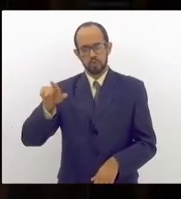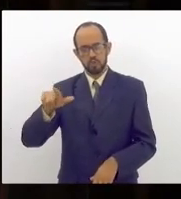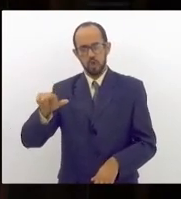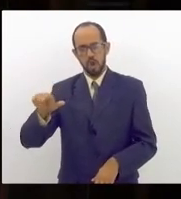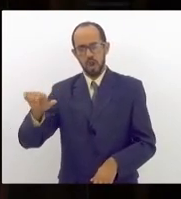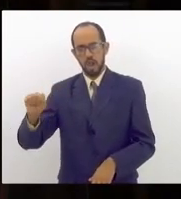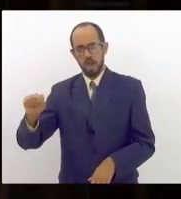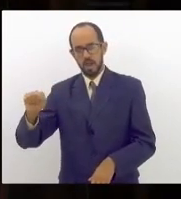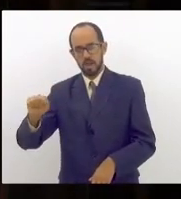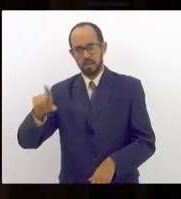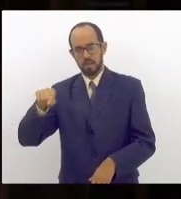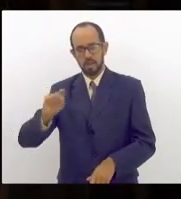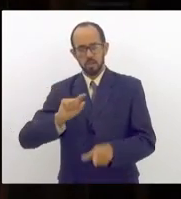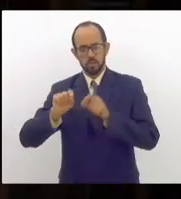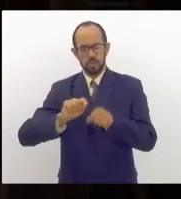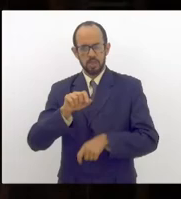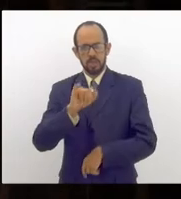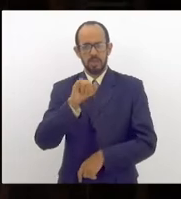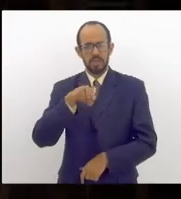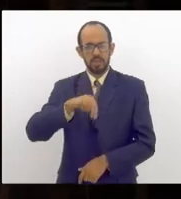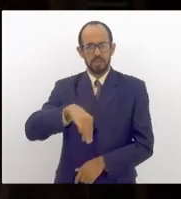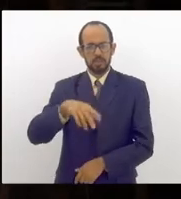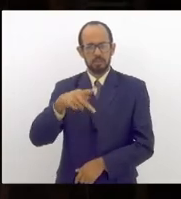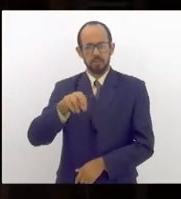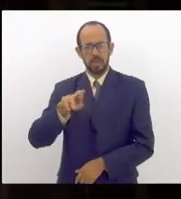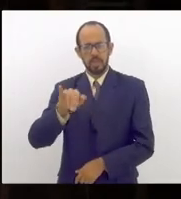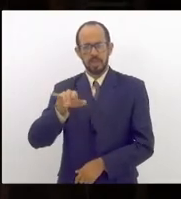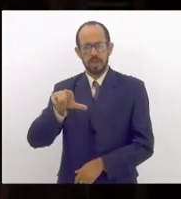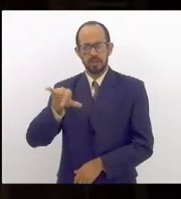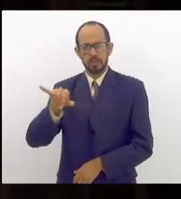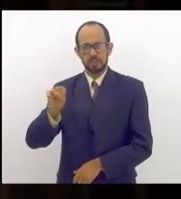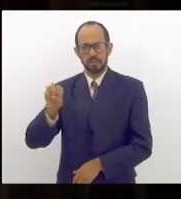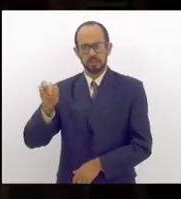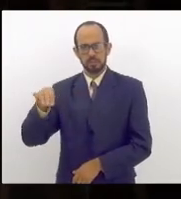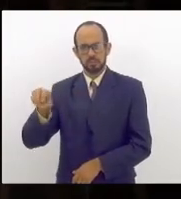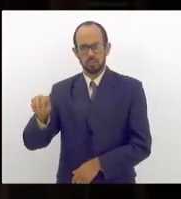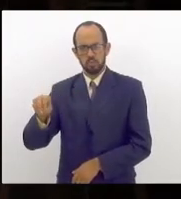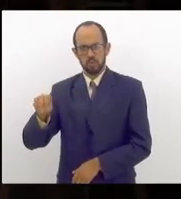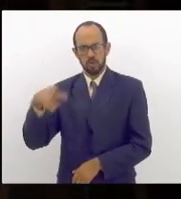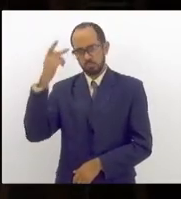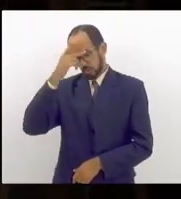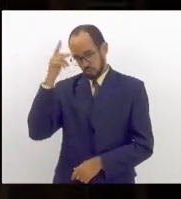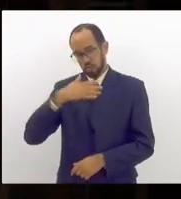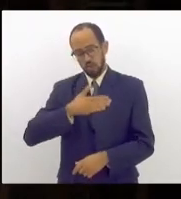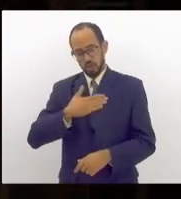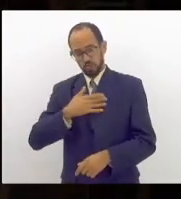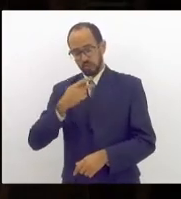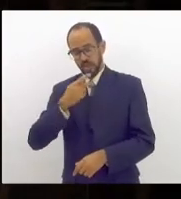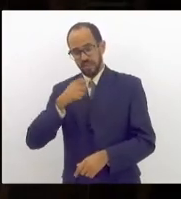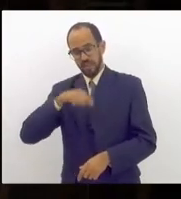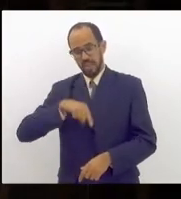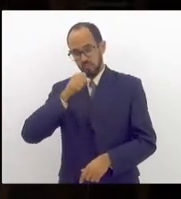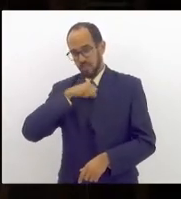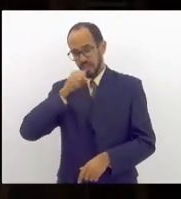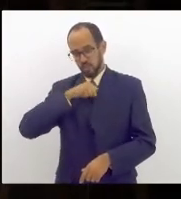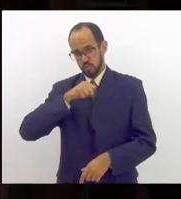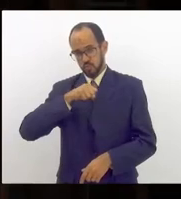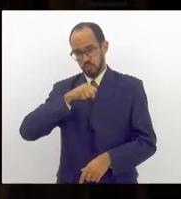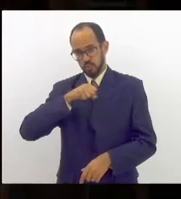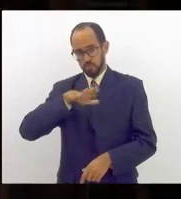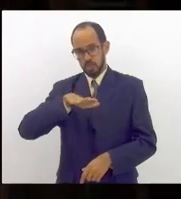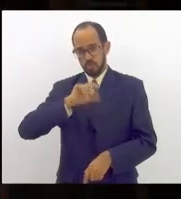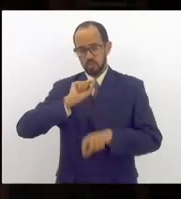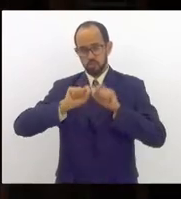uma coisa que se chama imperialismo né parece uma coisa velha né pessoal gosta de dizer que isso é velho né você não entende